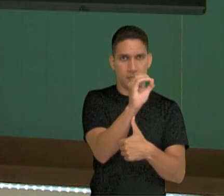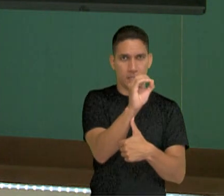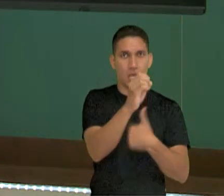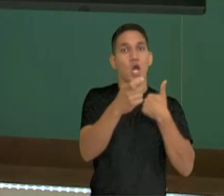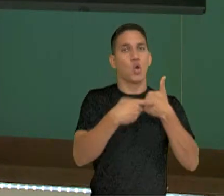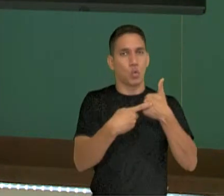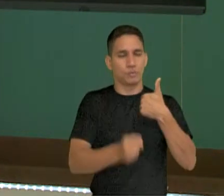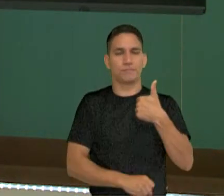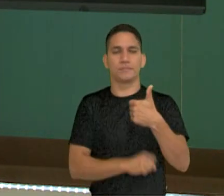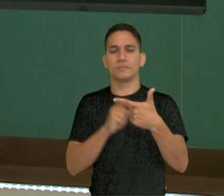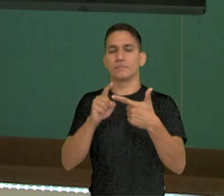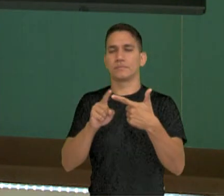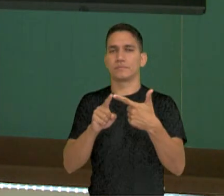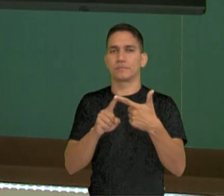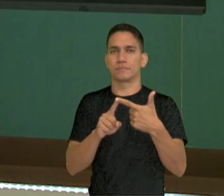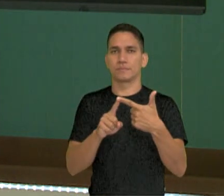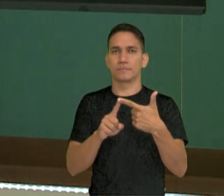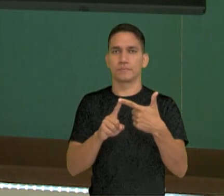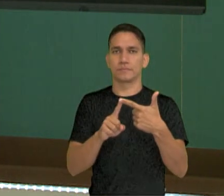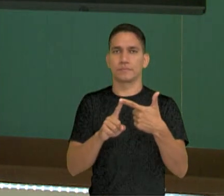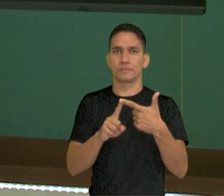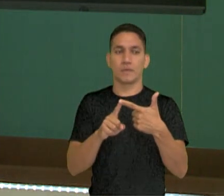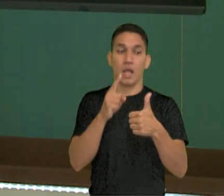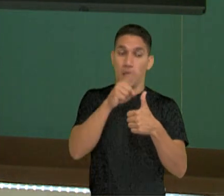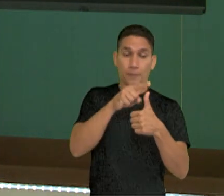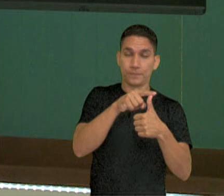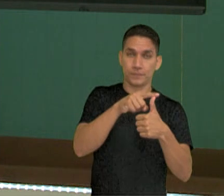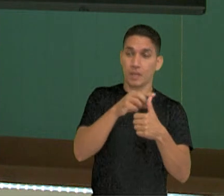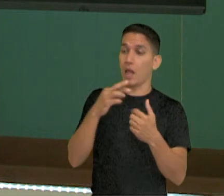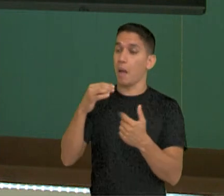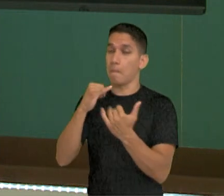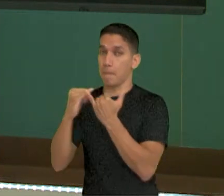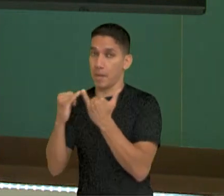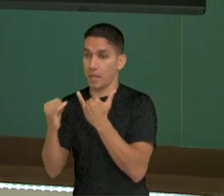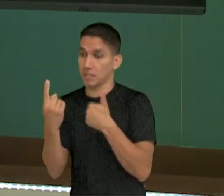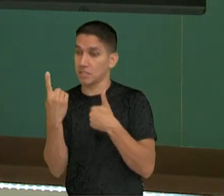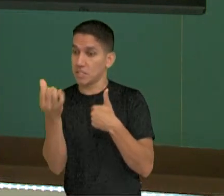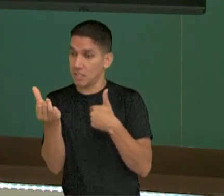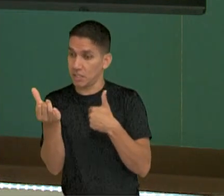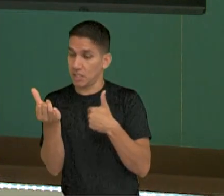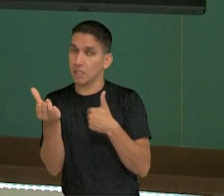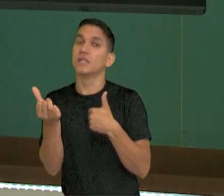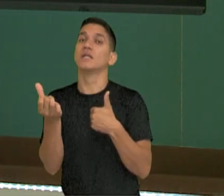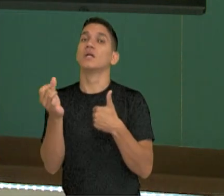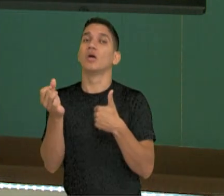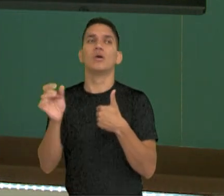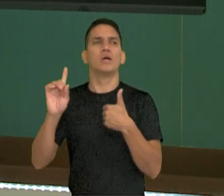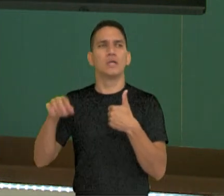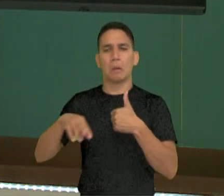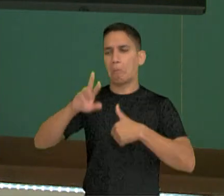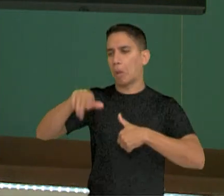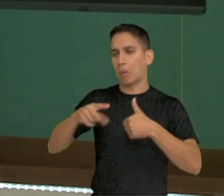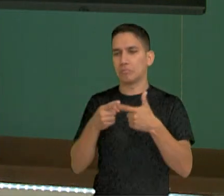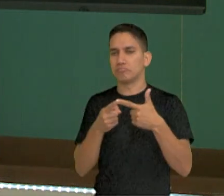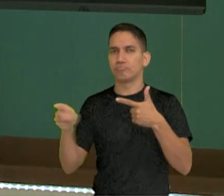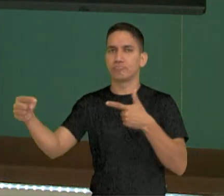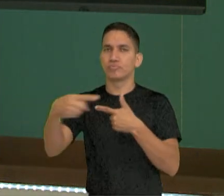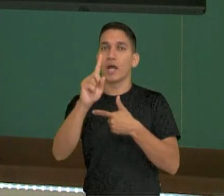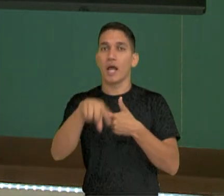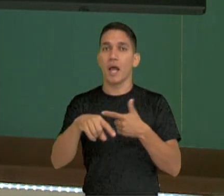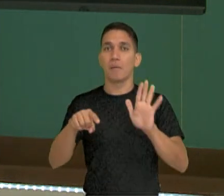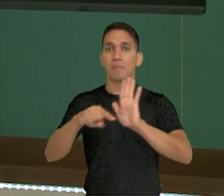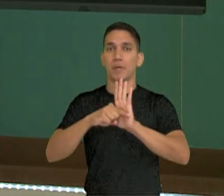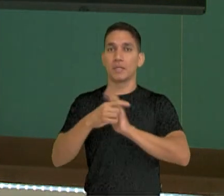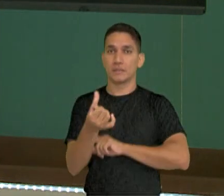10 curtidas em relação à média 6, 16, portanto nós tivemos um desvio que deu menos 6.